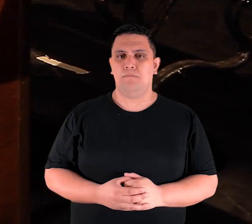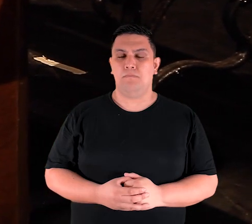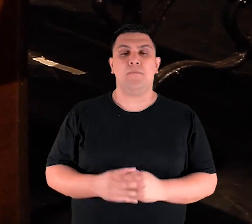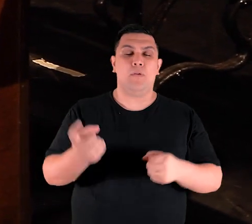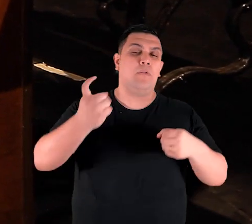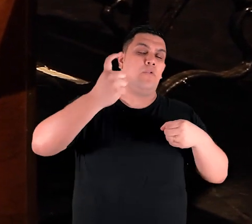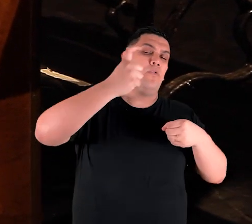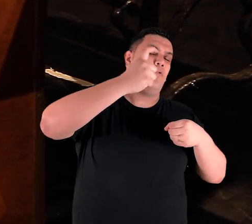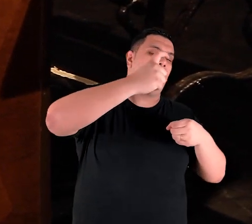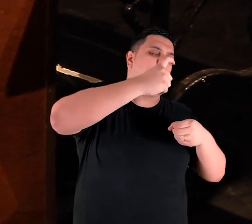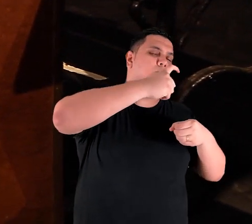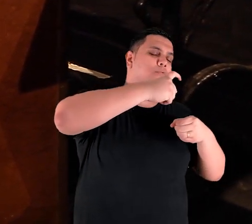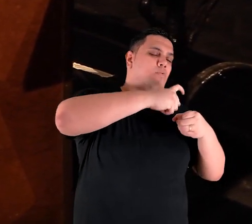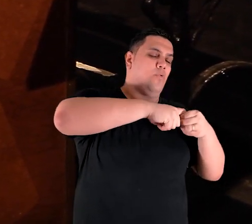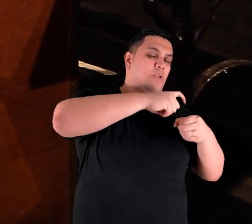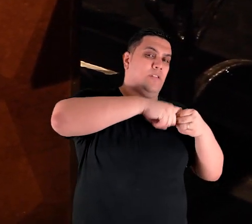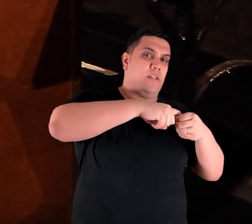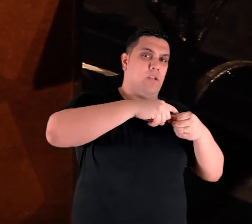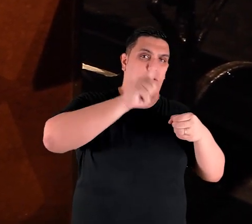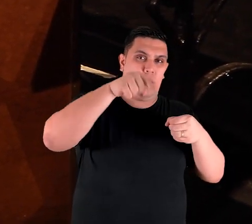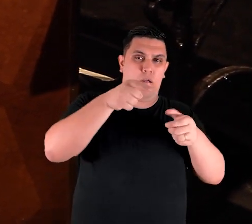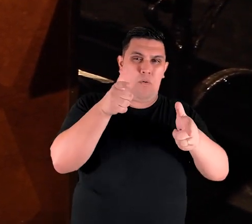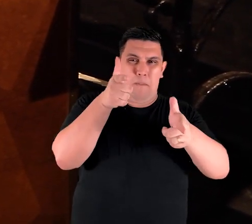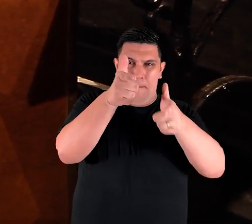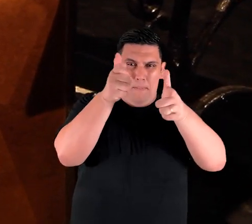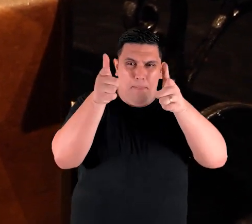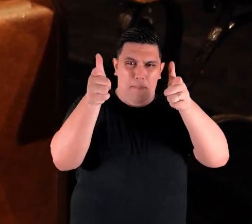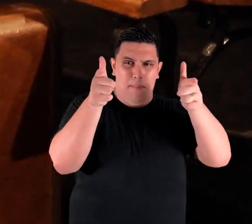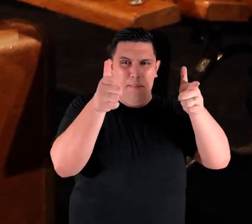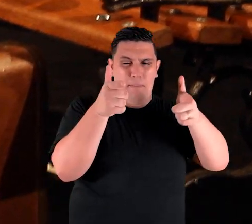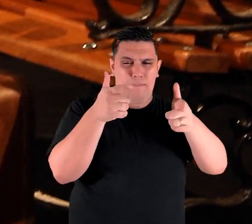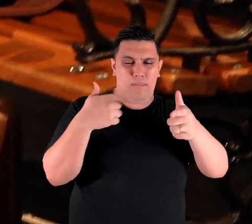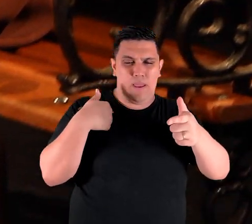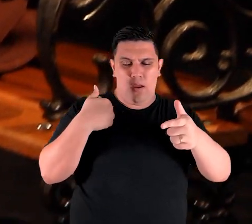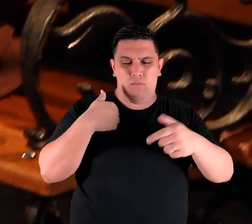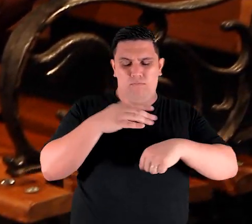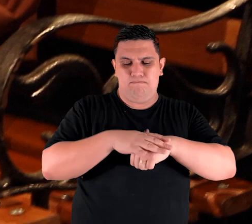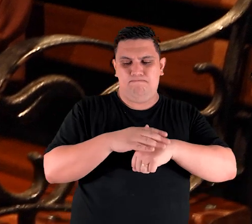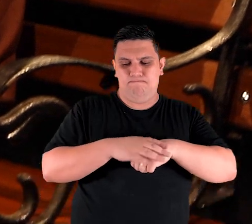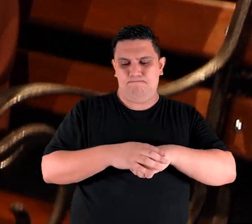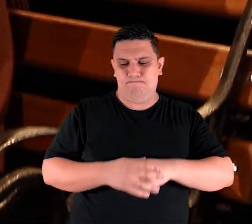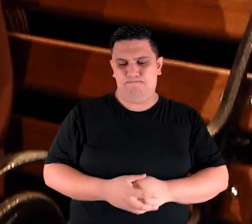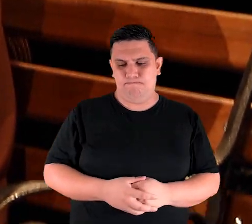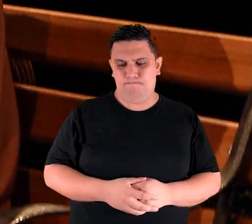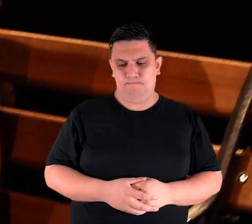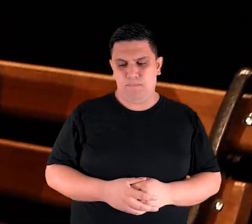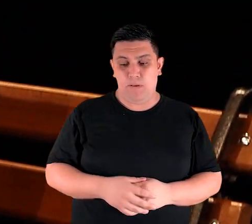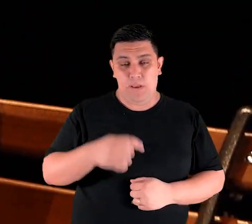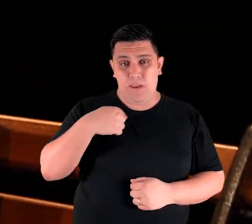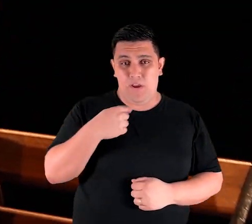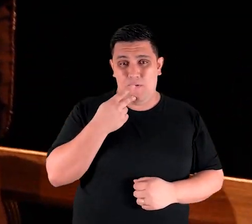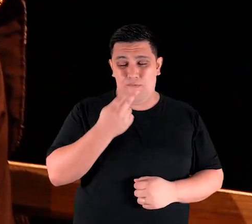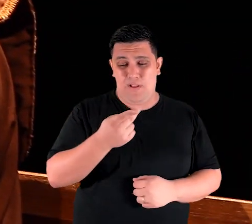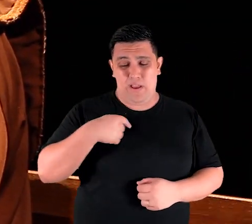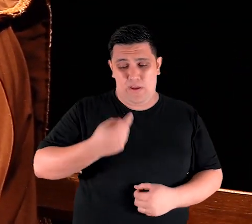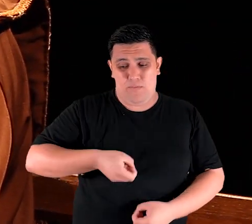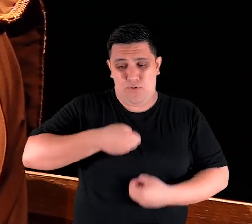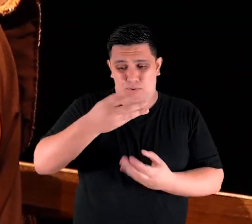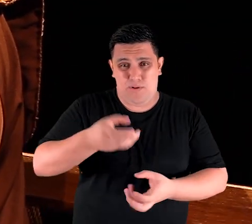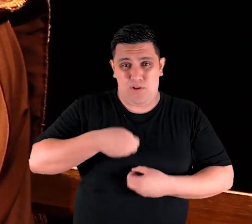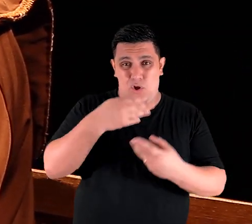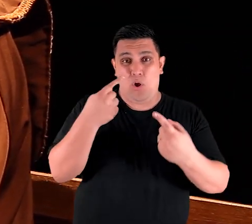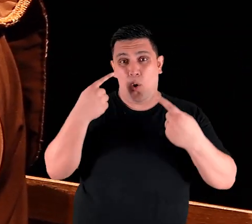Voltando ao fuzilamento, Eu falei e me expressei contra os abusos